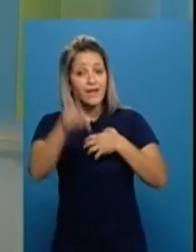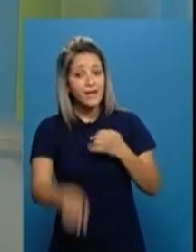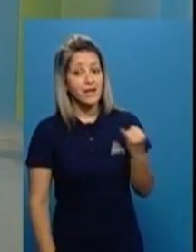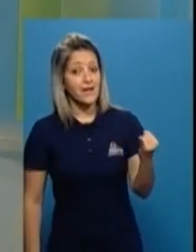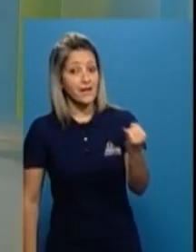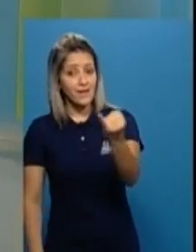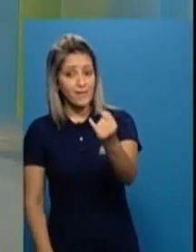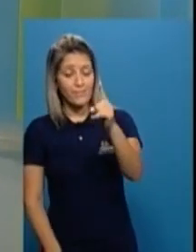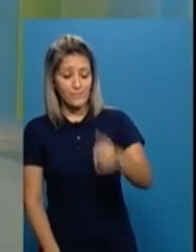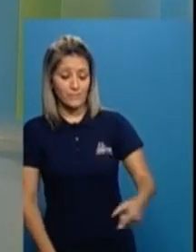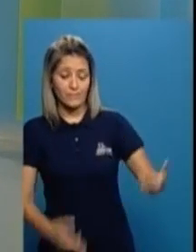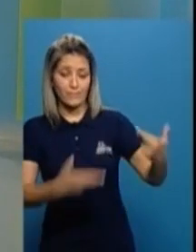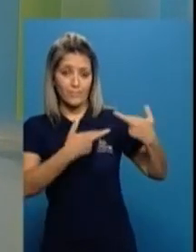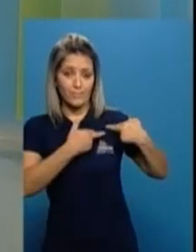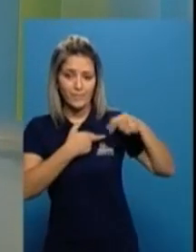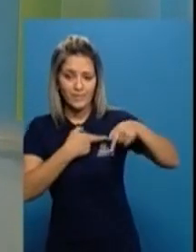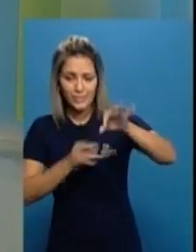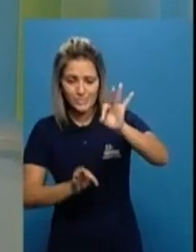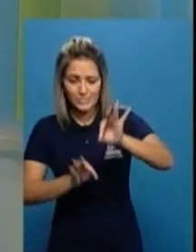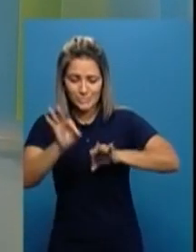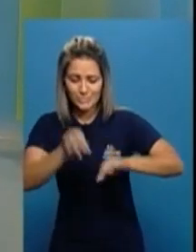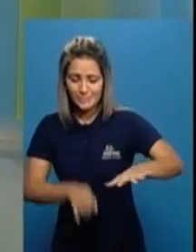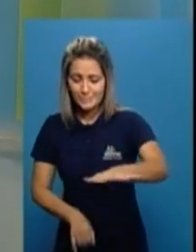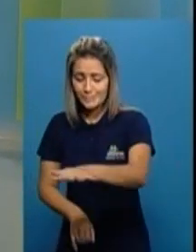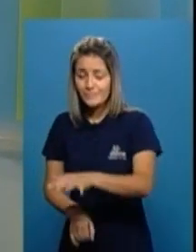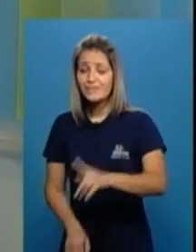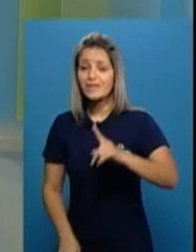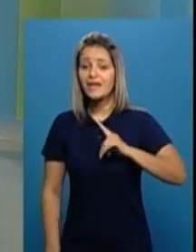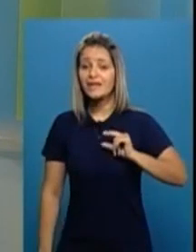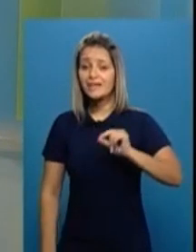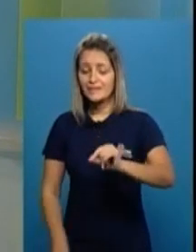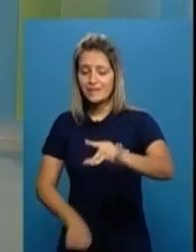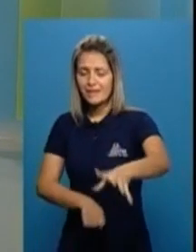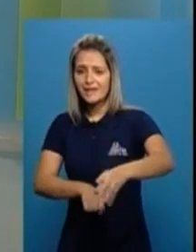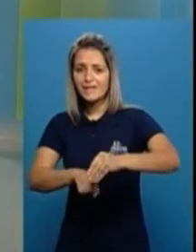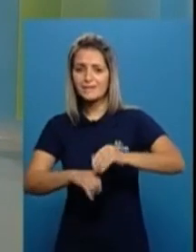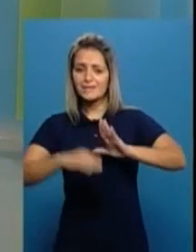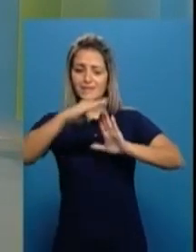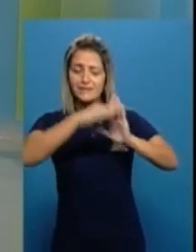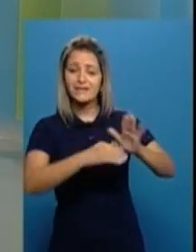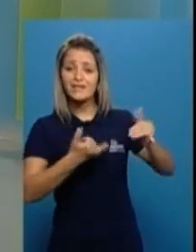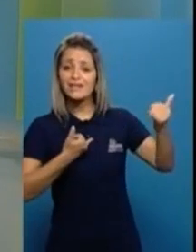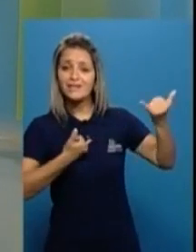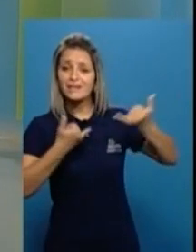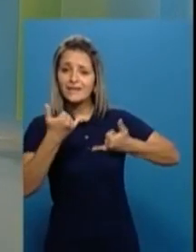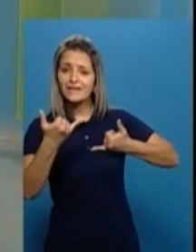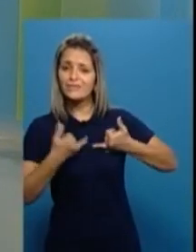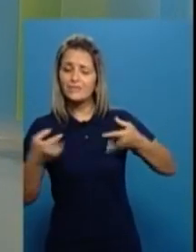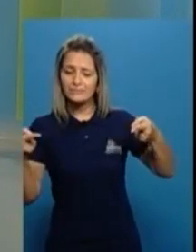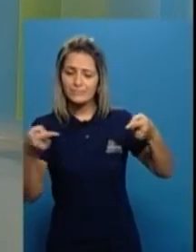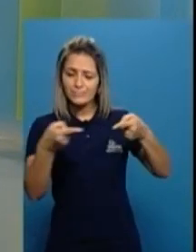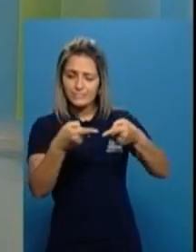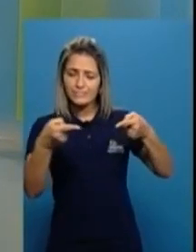setor responsável pelo arranjo físico possua aí um sistema de informação bem